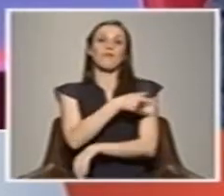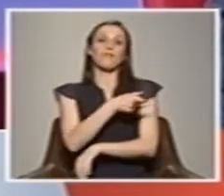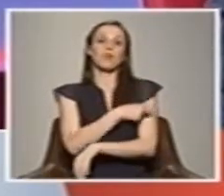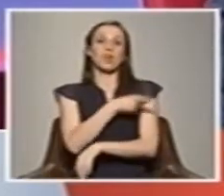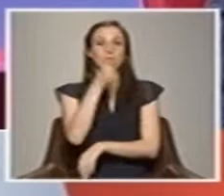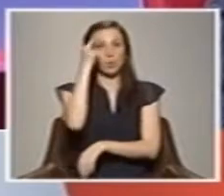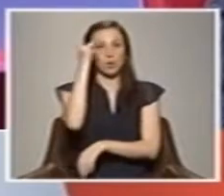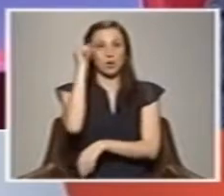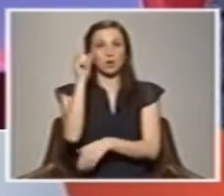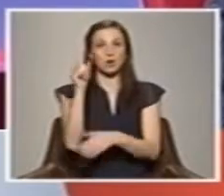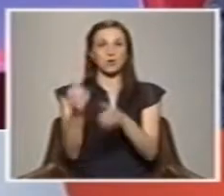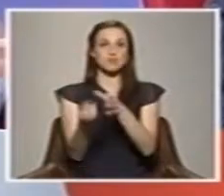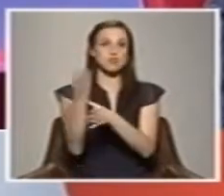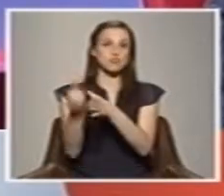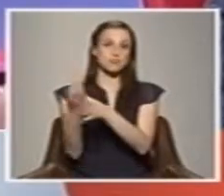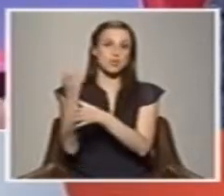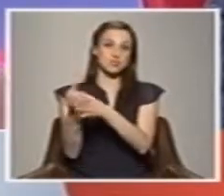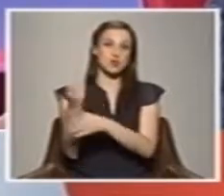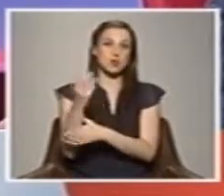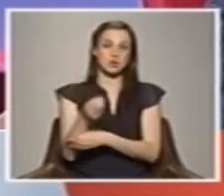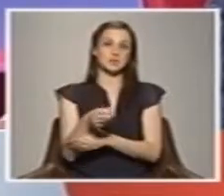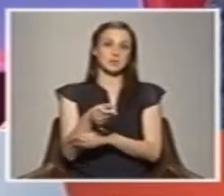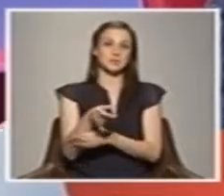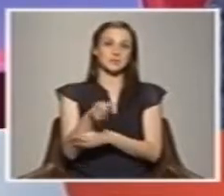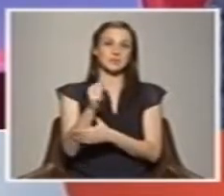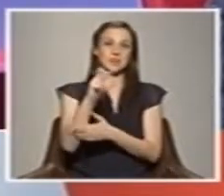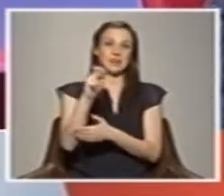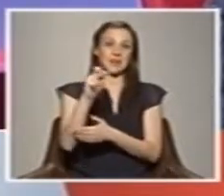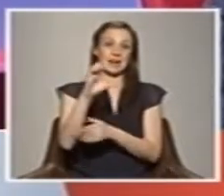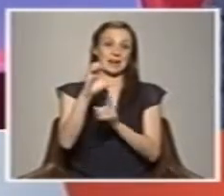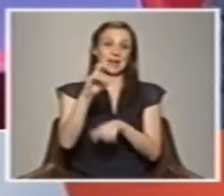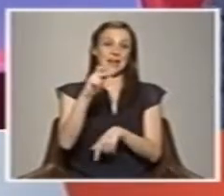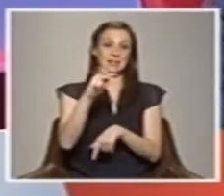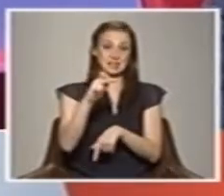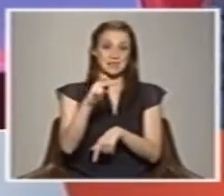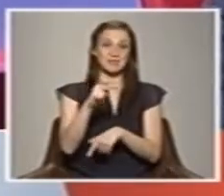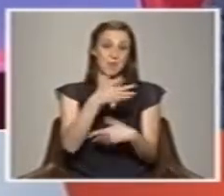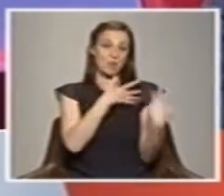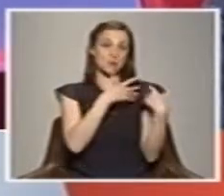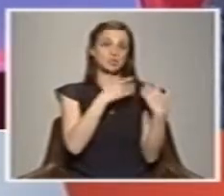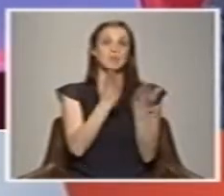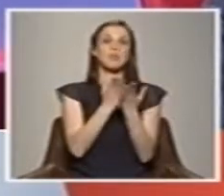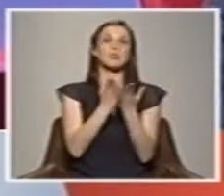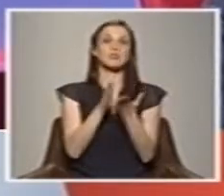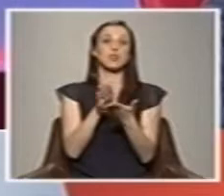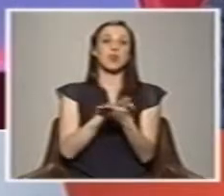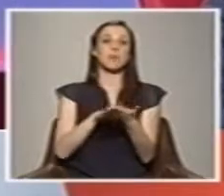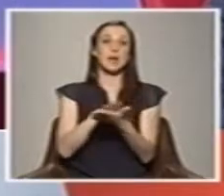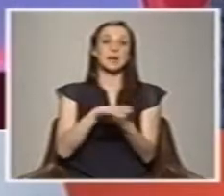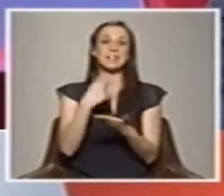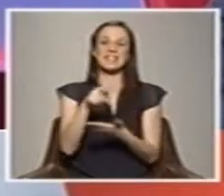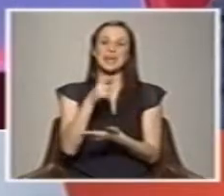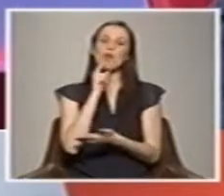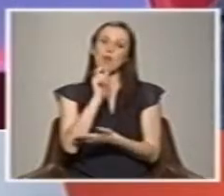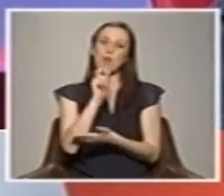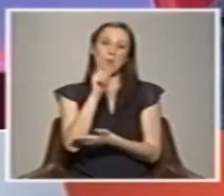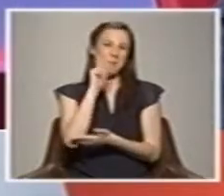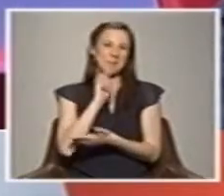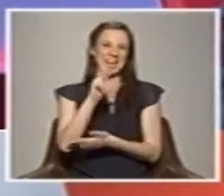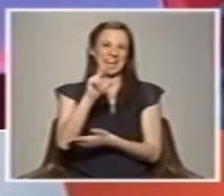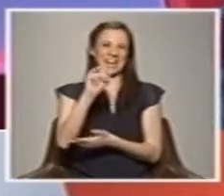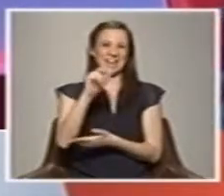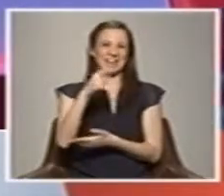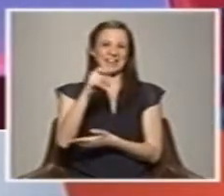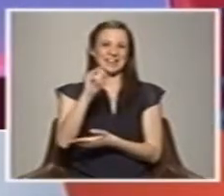a doutora Graça Fonseca, porque ela tutela as escolas básicas. Criámos uma personagem, que é Ritinha, já tem nome, e em que